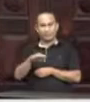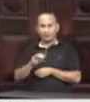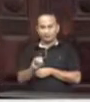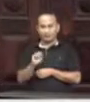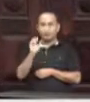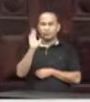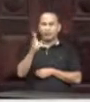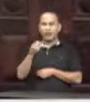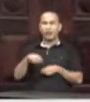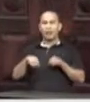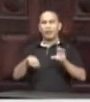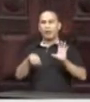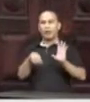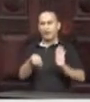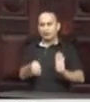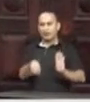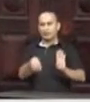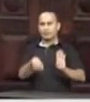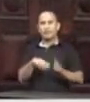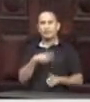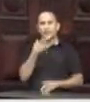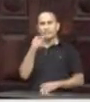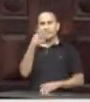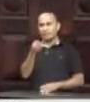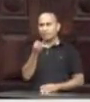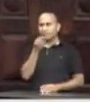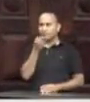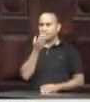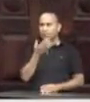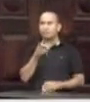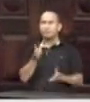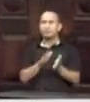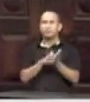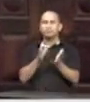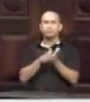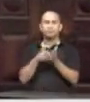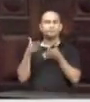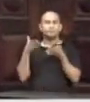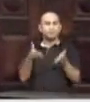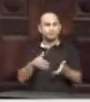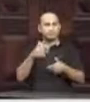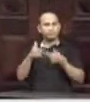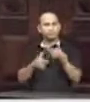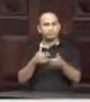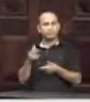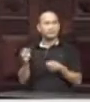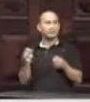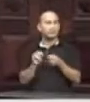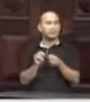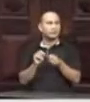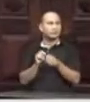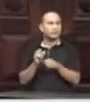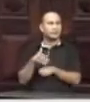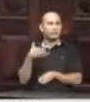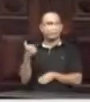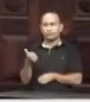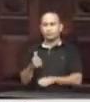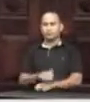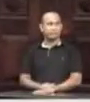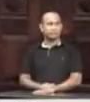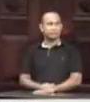Então, vocês estão de parabéns de estar aqui lutando pela garantia da aposentadoria. Permite uma parte, deputada. Pois não.